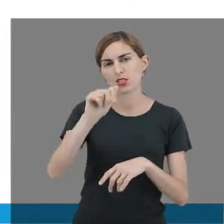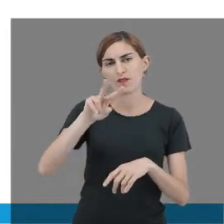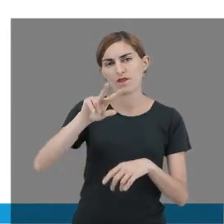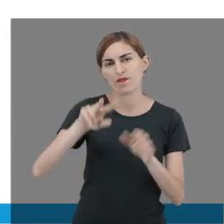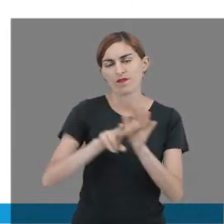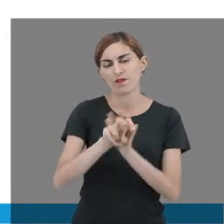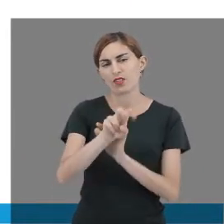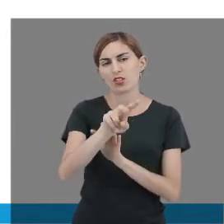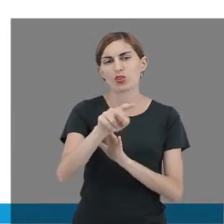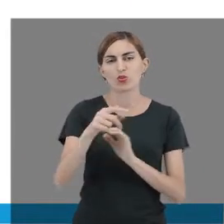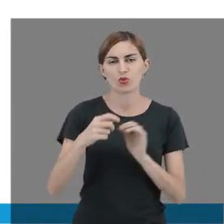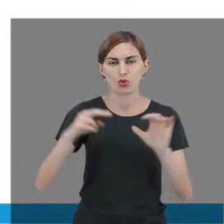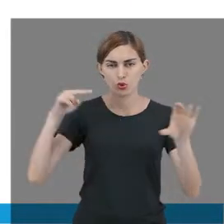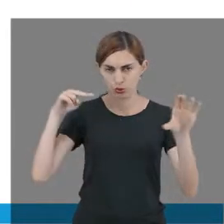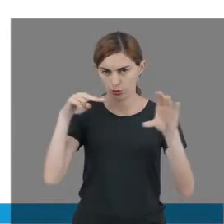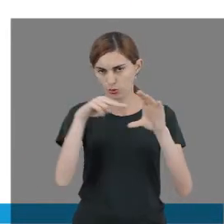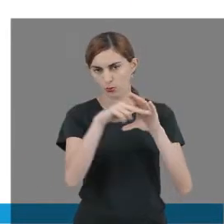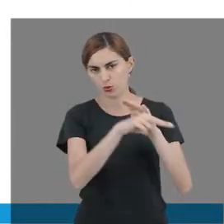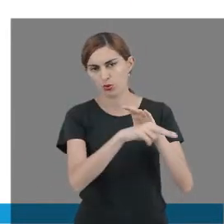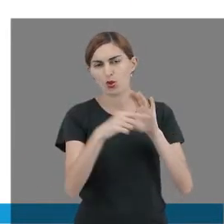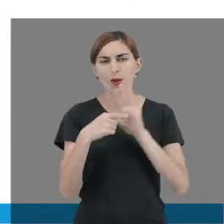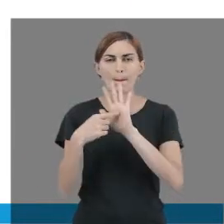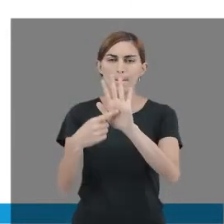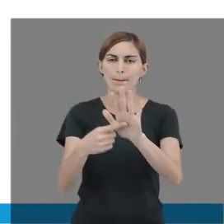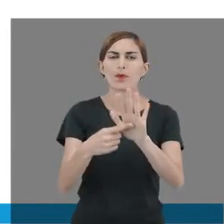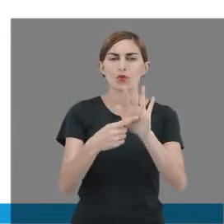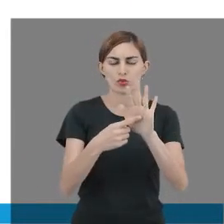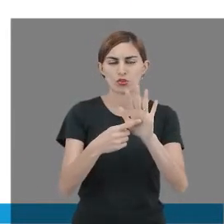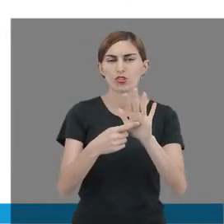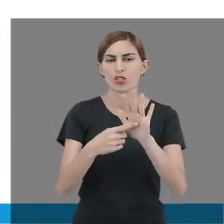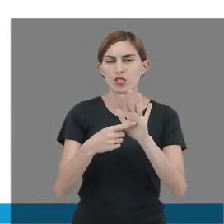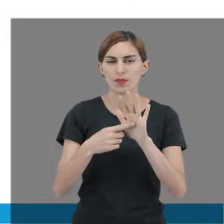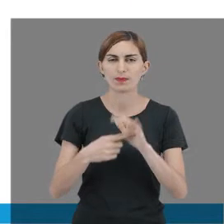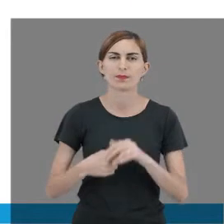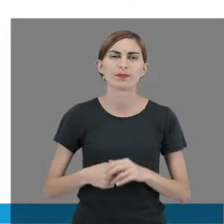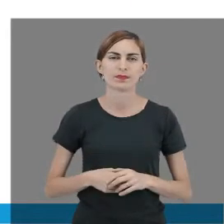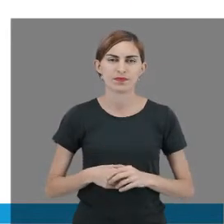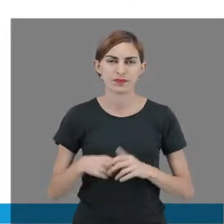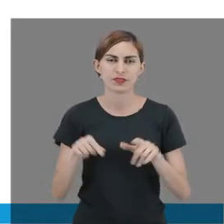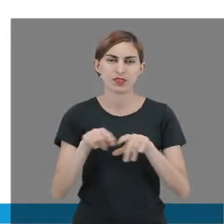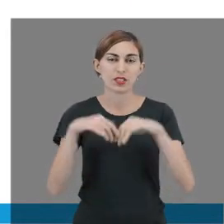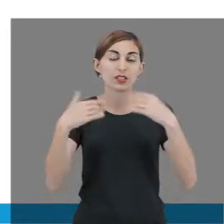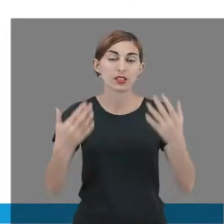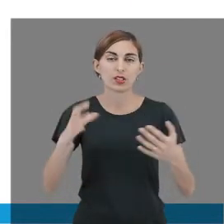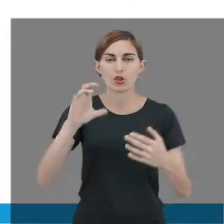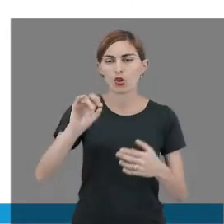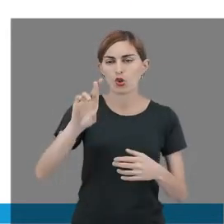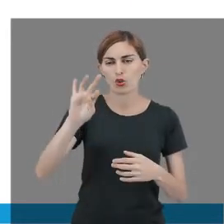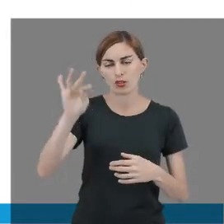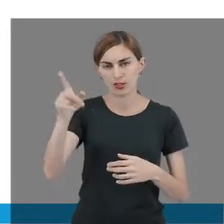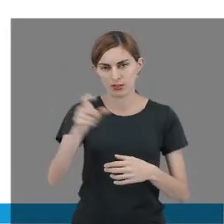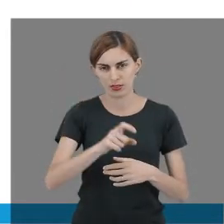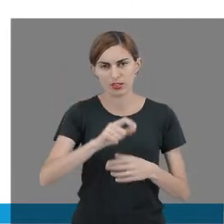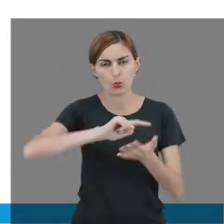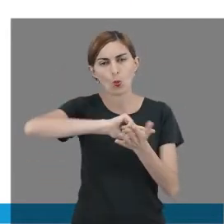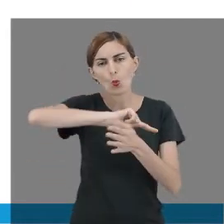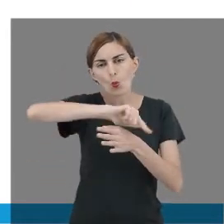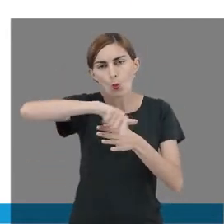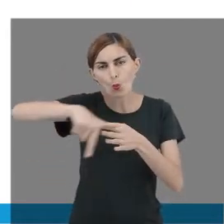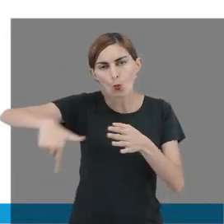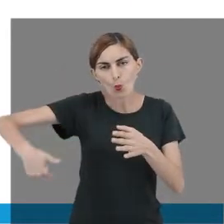que a tomografia esta malformação do córtex, mais do que destruição. Então, aqui é um córtex liso, quase liso, com